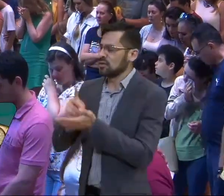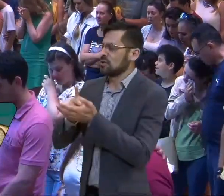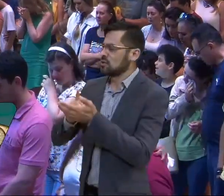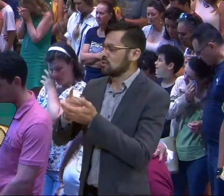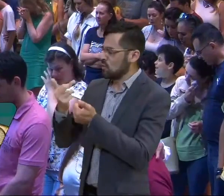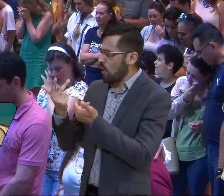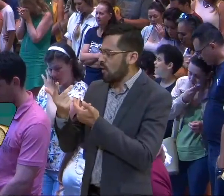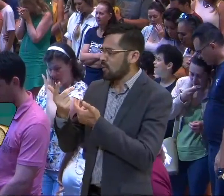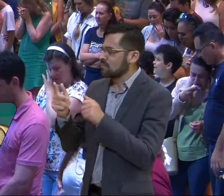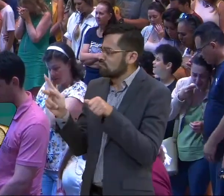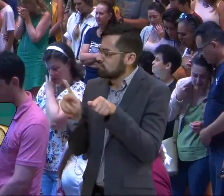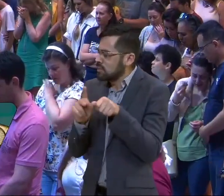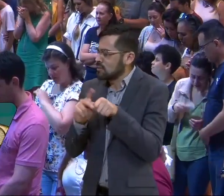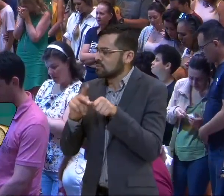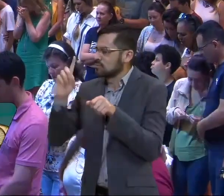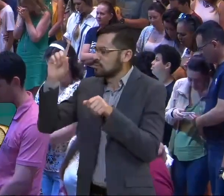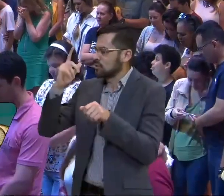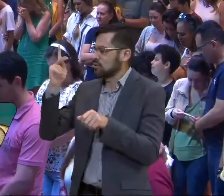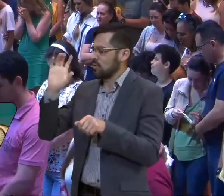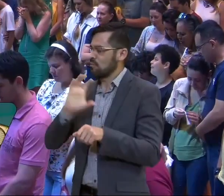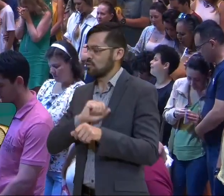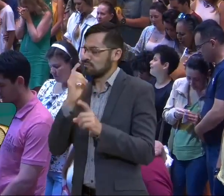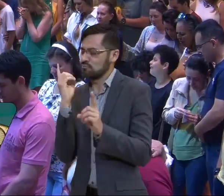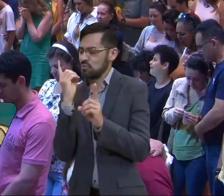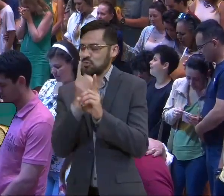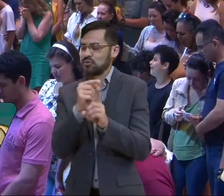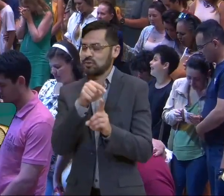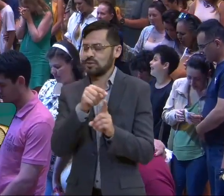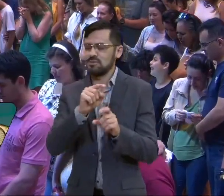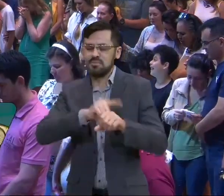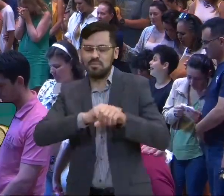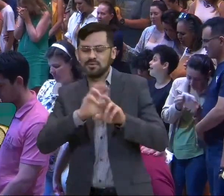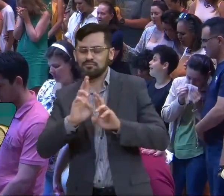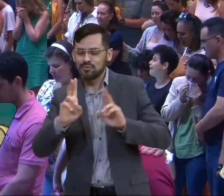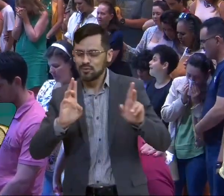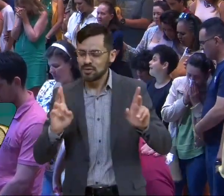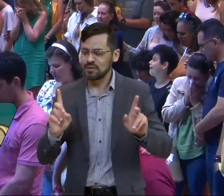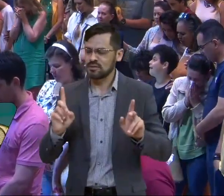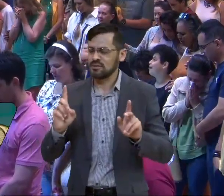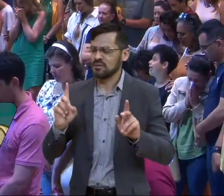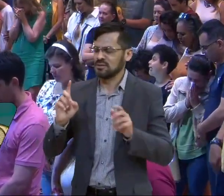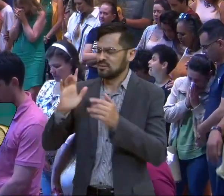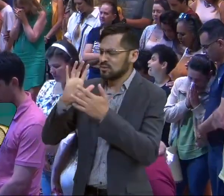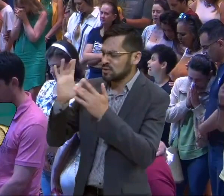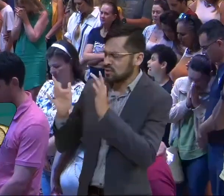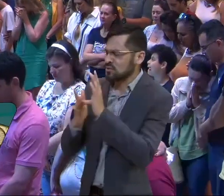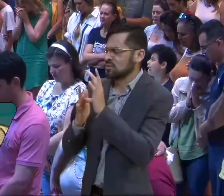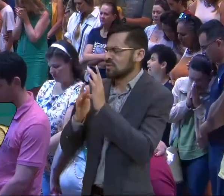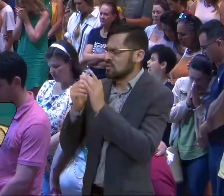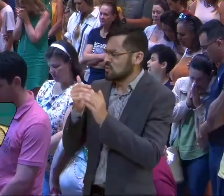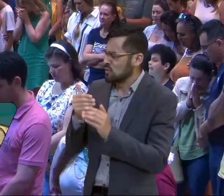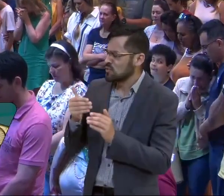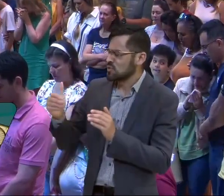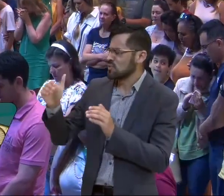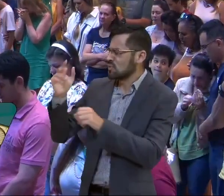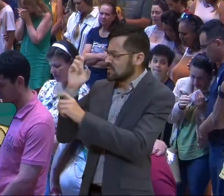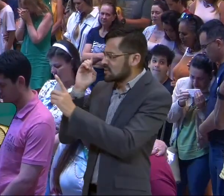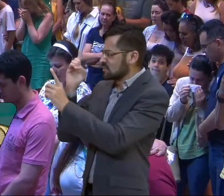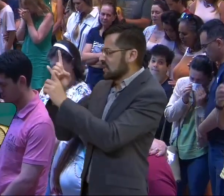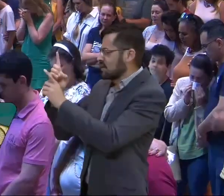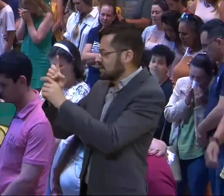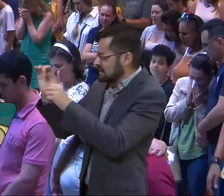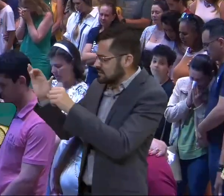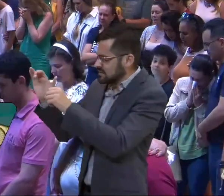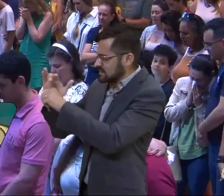encontrou a Pedro em tantos momentos diferentes. Ah, Jesus, continua a encontrar, a derramar